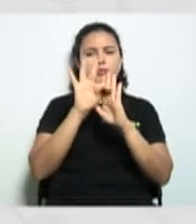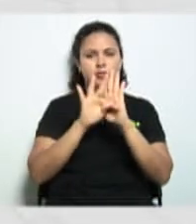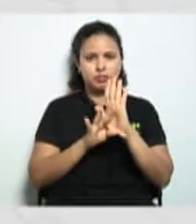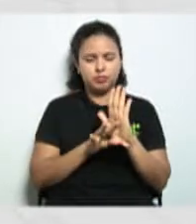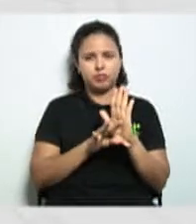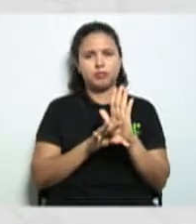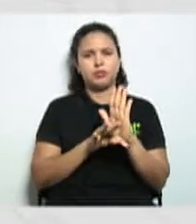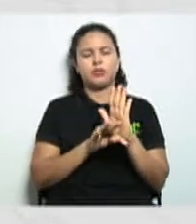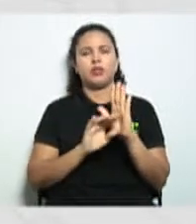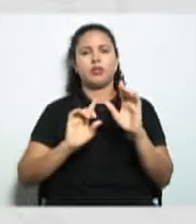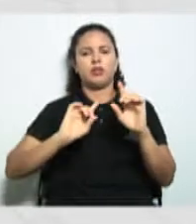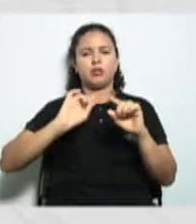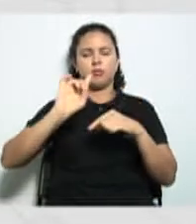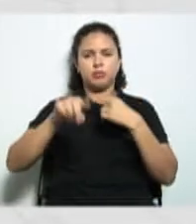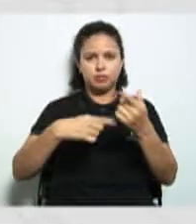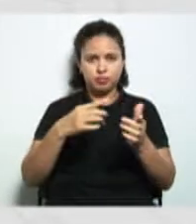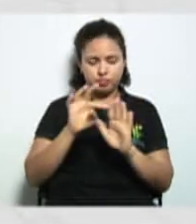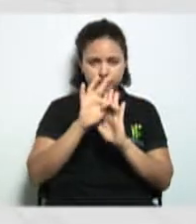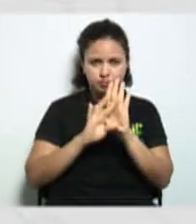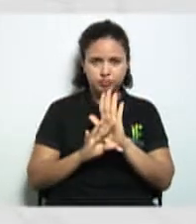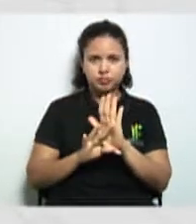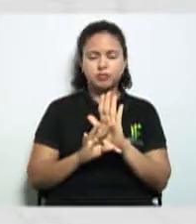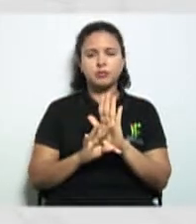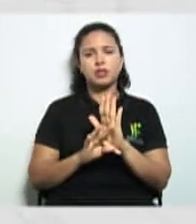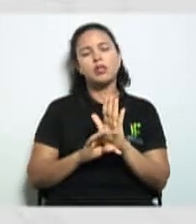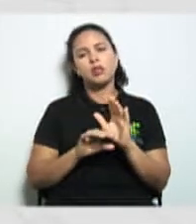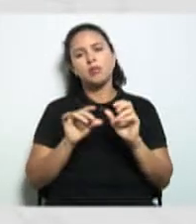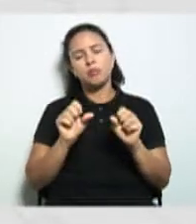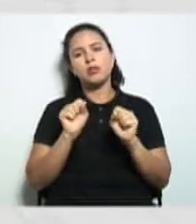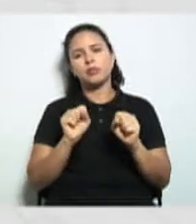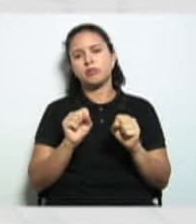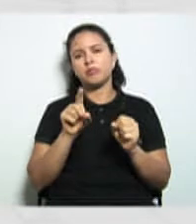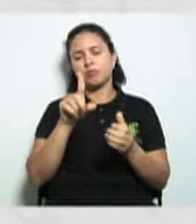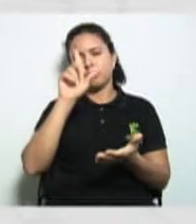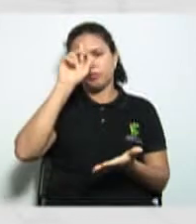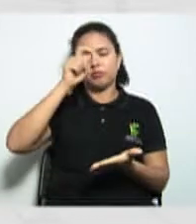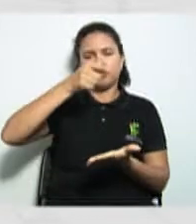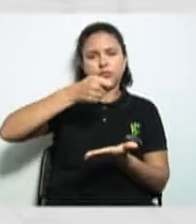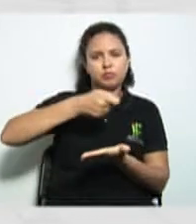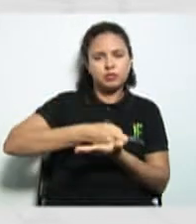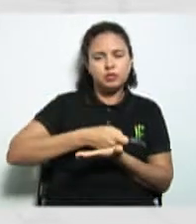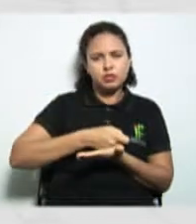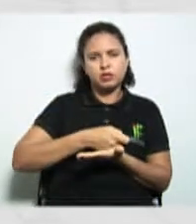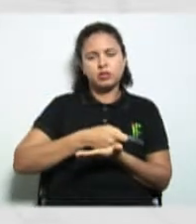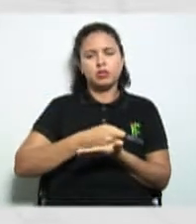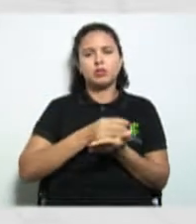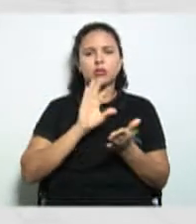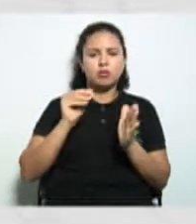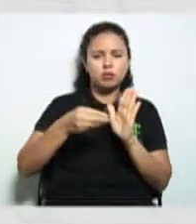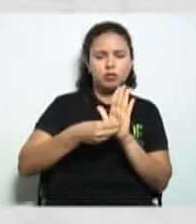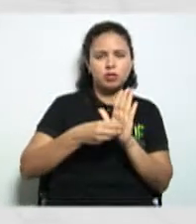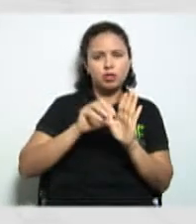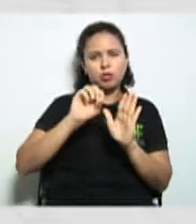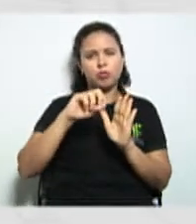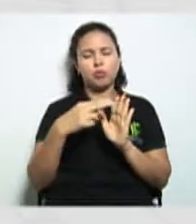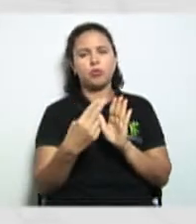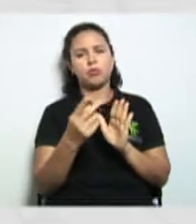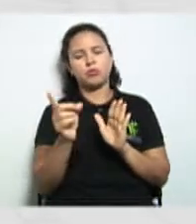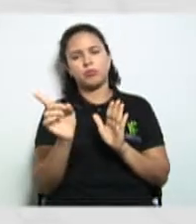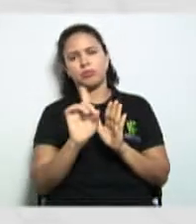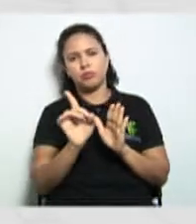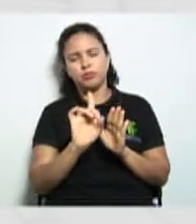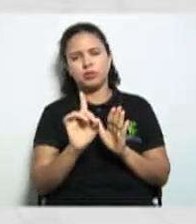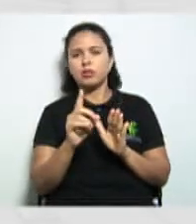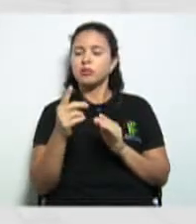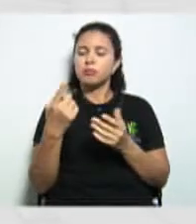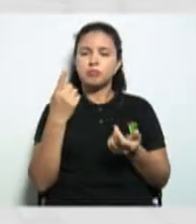pós-textuais, após o texto. E eles são opcionais. Não há obrigação de você incluí-los. Depende se o seu trabalho vai